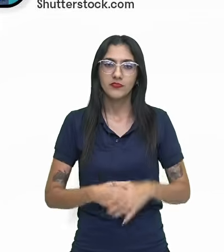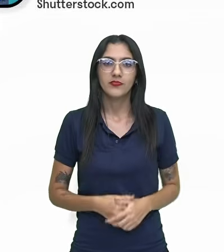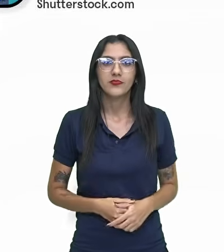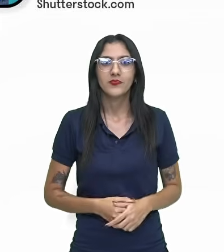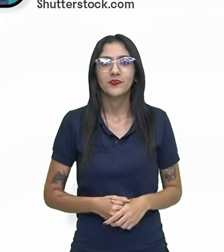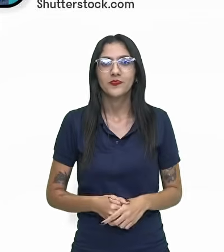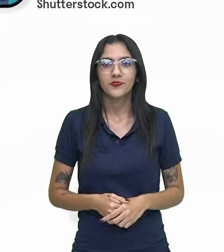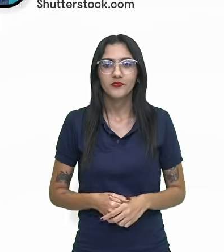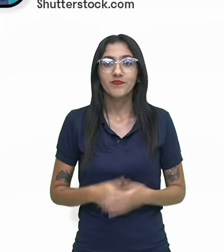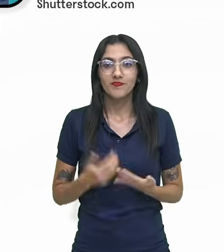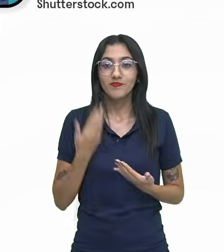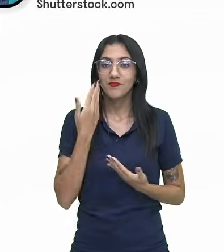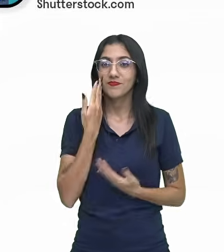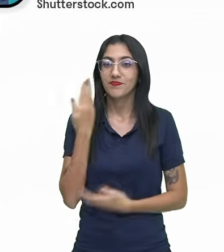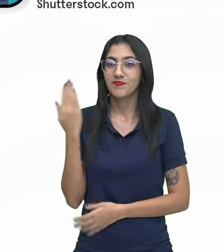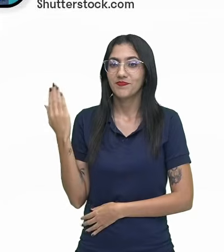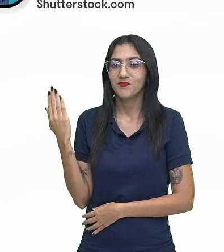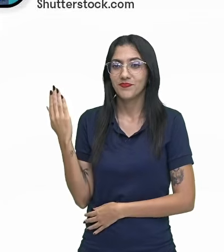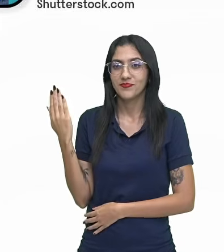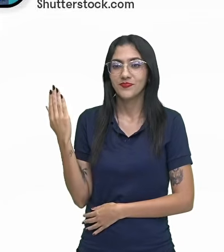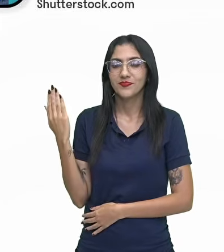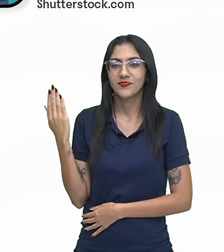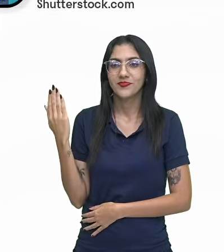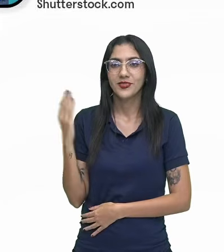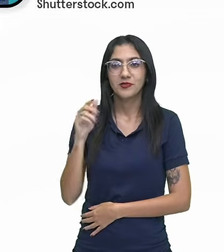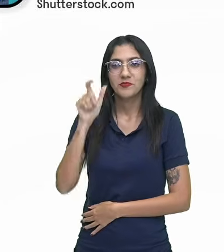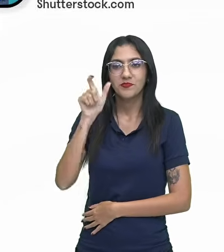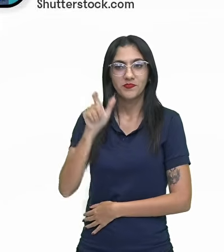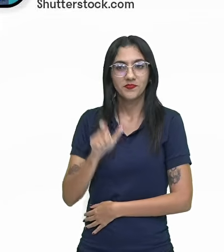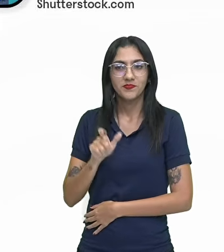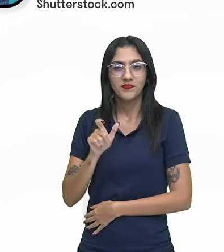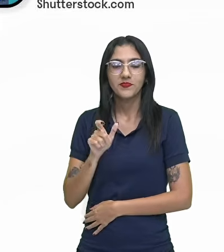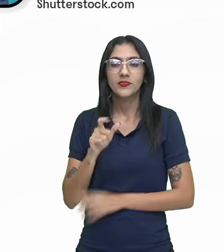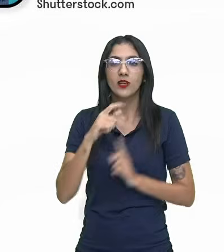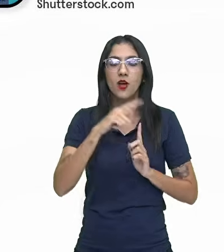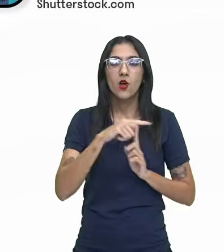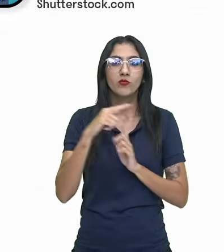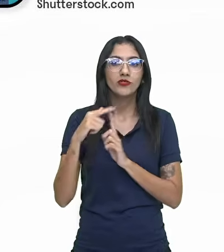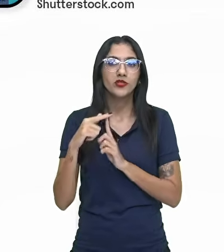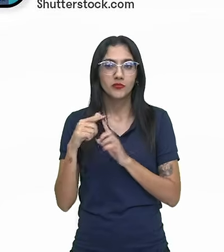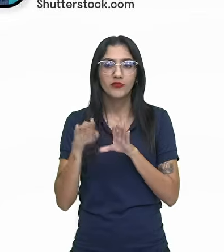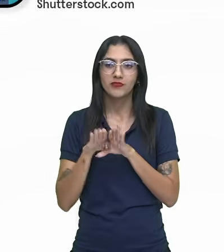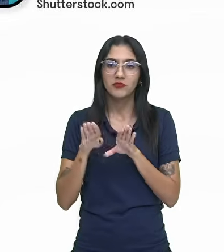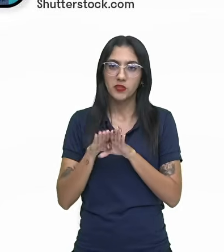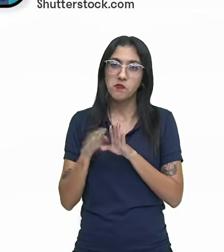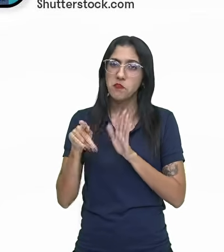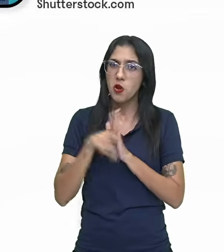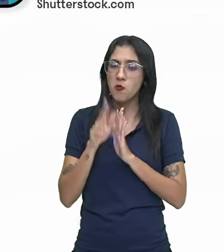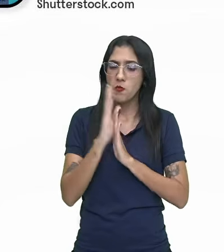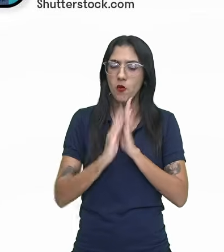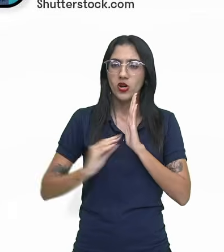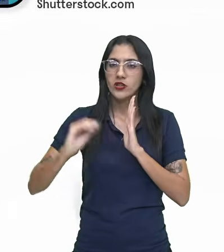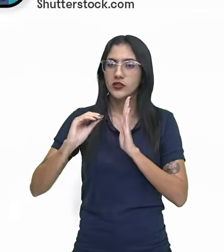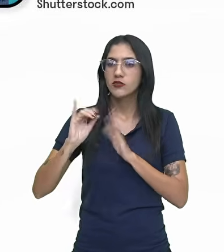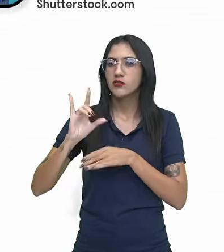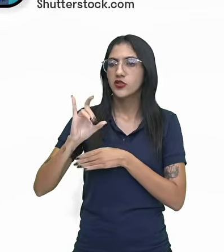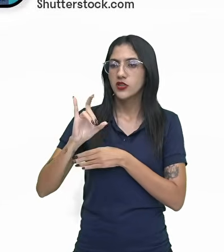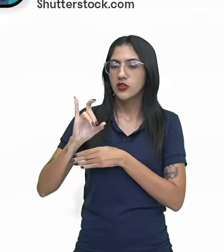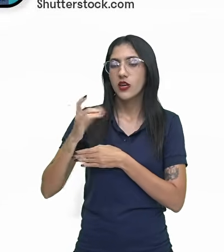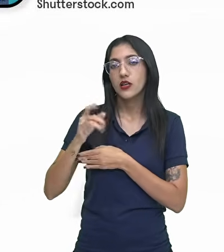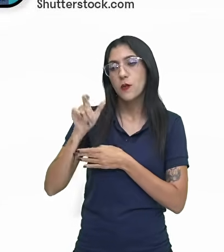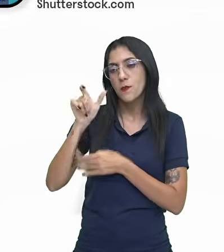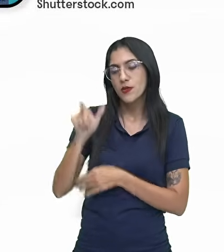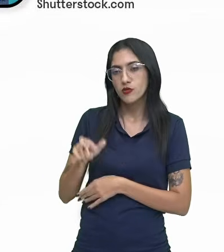aí vocês estão vendo a minha pessoa, isso daí é um formato, não é, do Instagram. E aí a pessoa que produz o